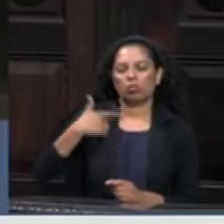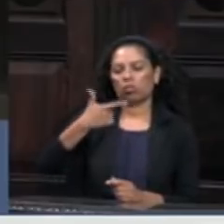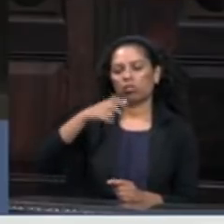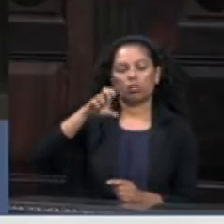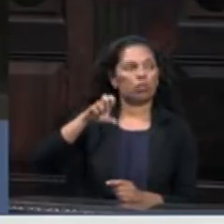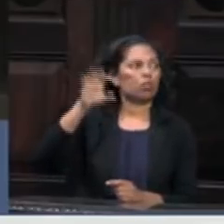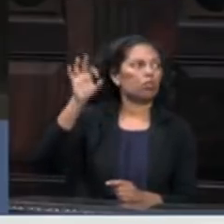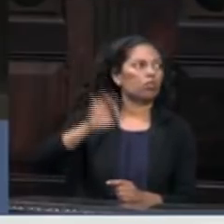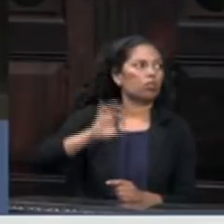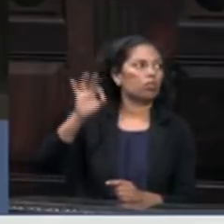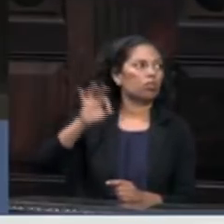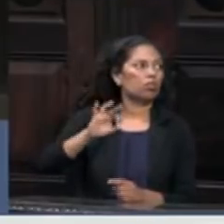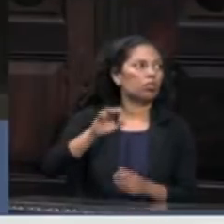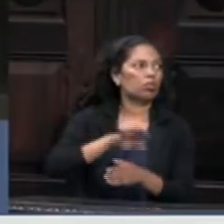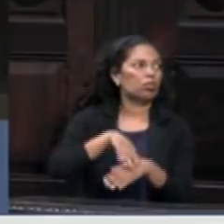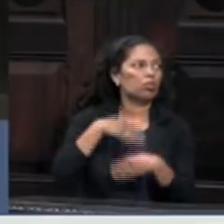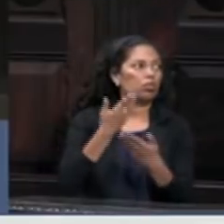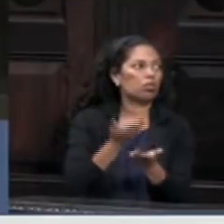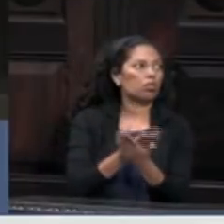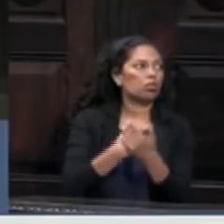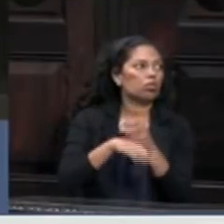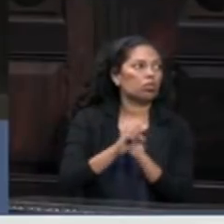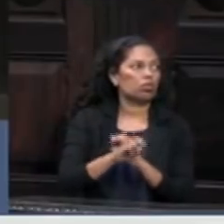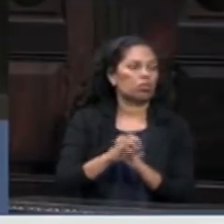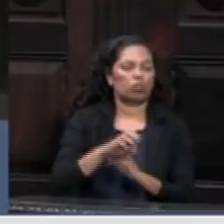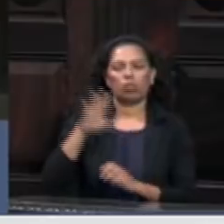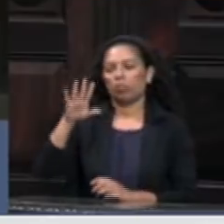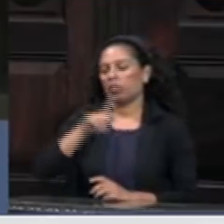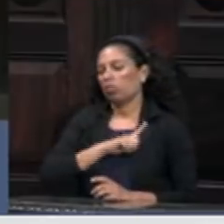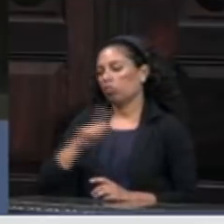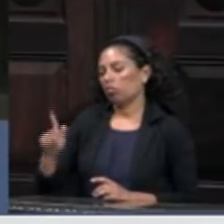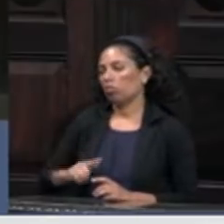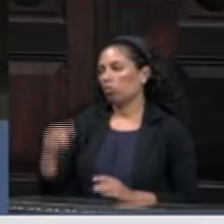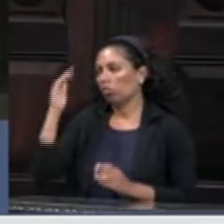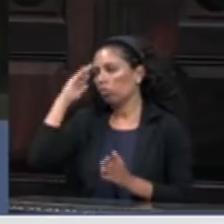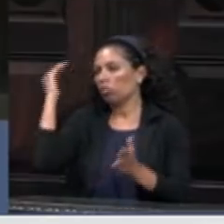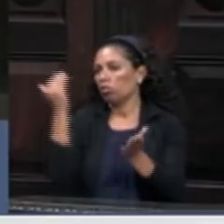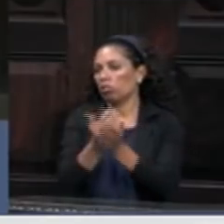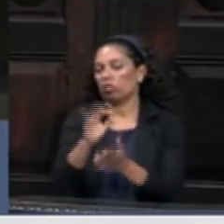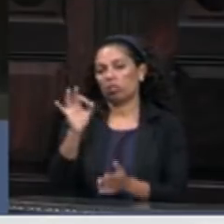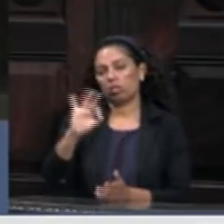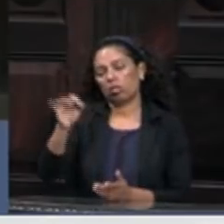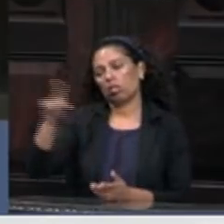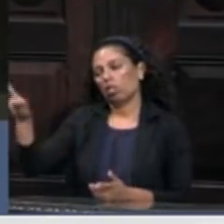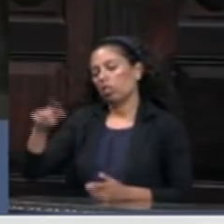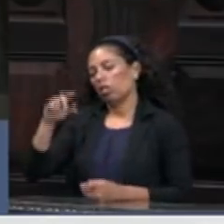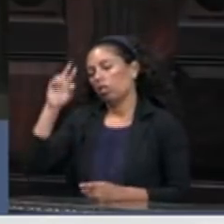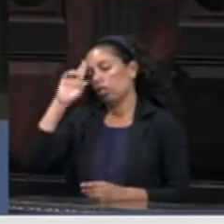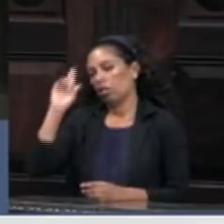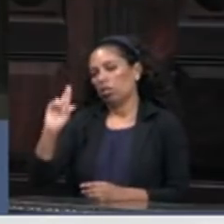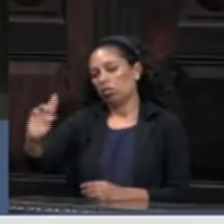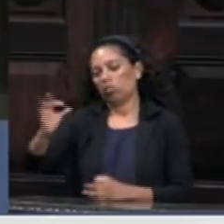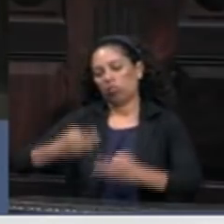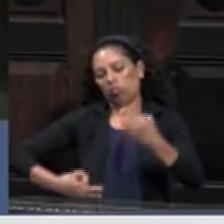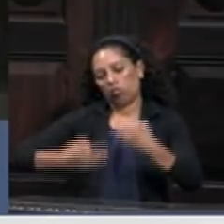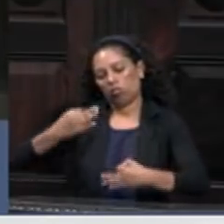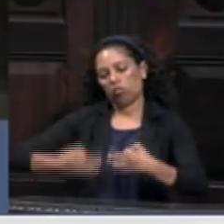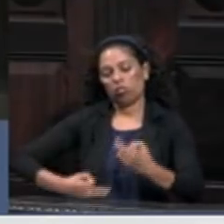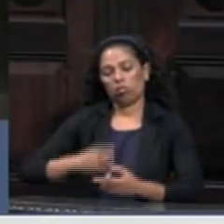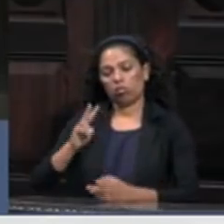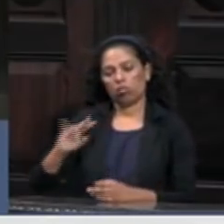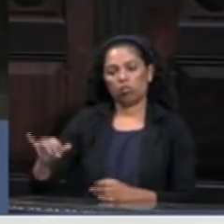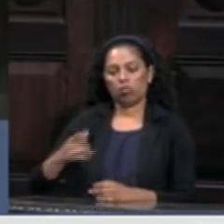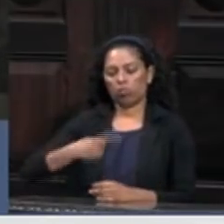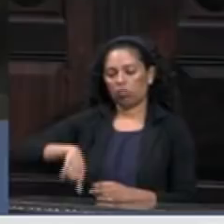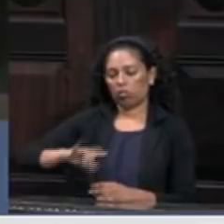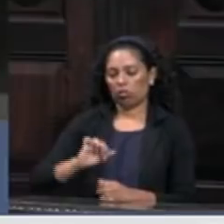faz isso está tendo que responder por improbidade administrativa. Então, nós vamos ficar